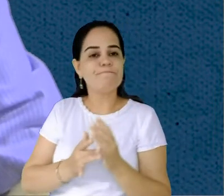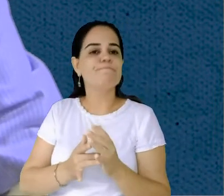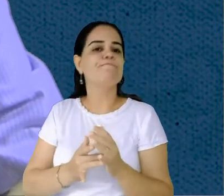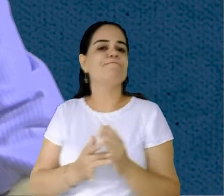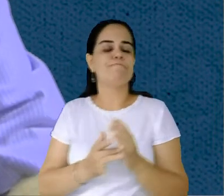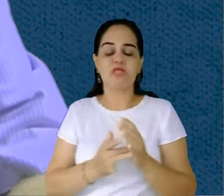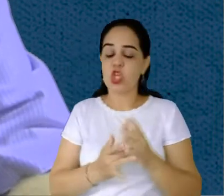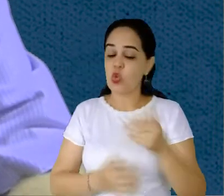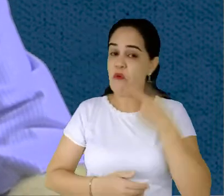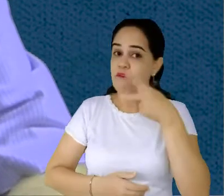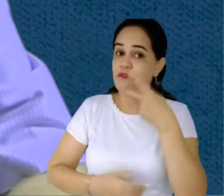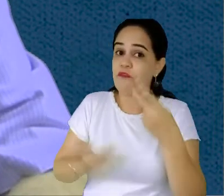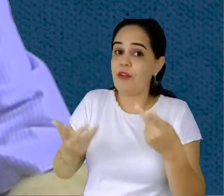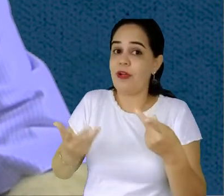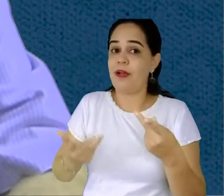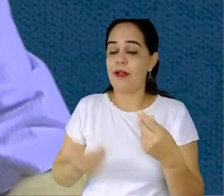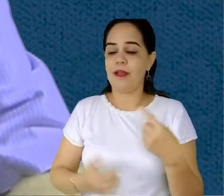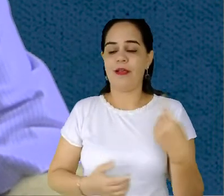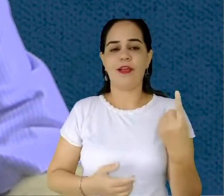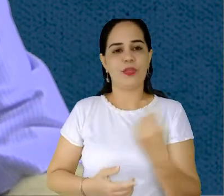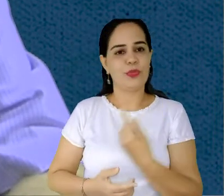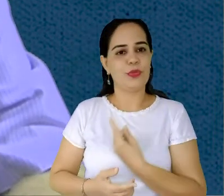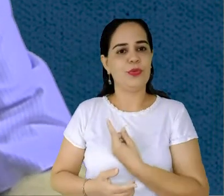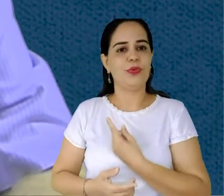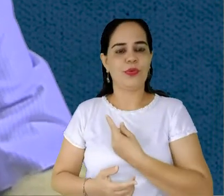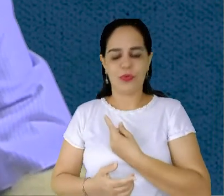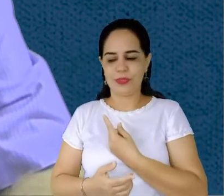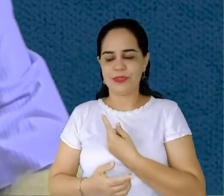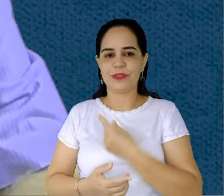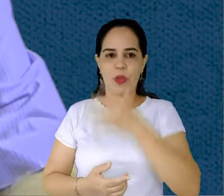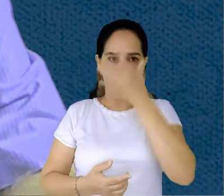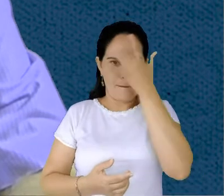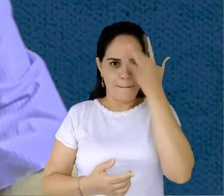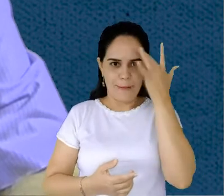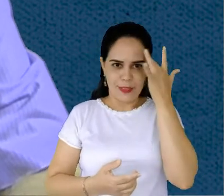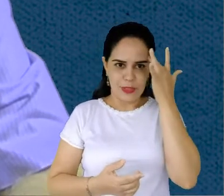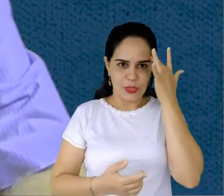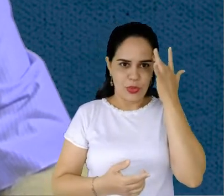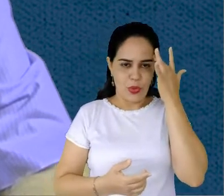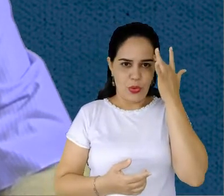Jesus diz que nós somos morada da Trindade.